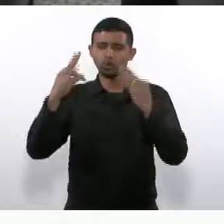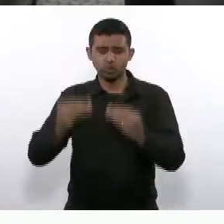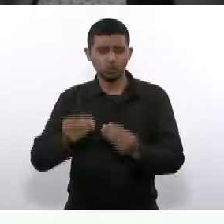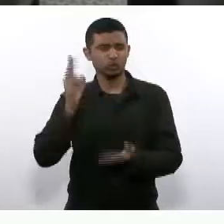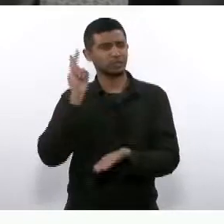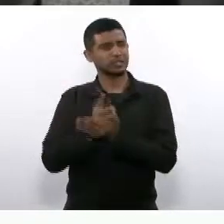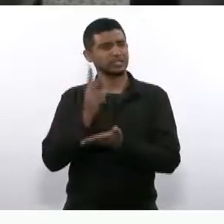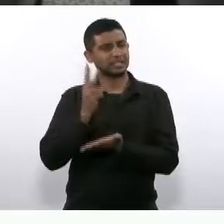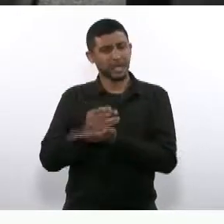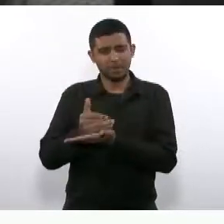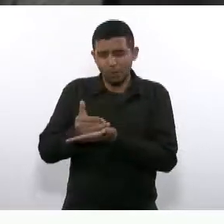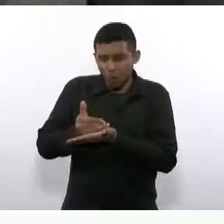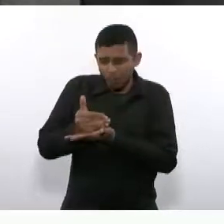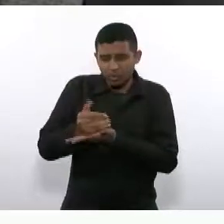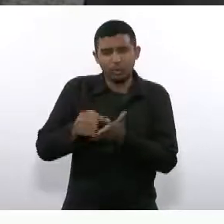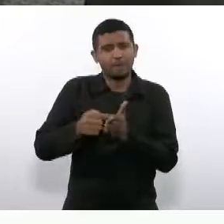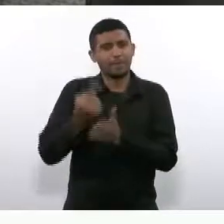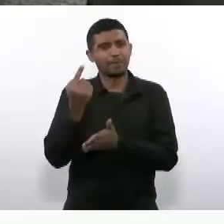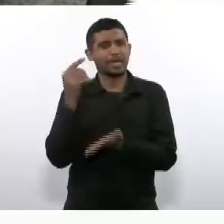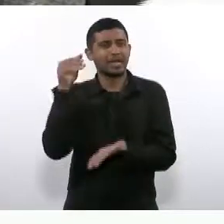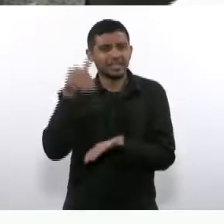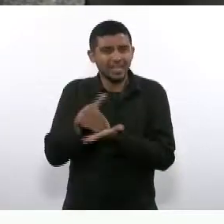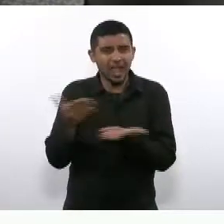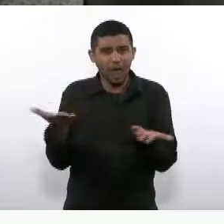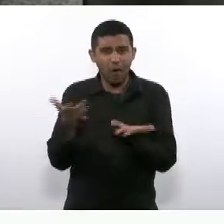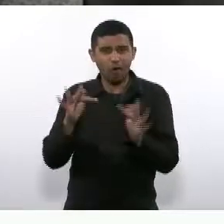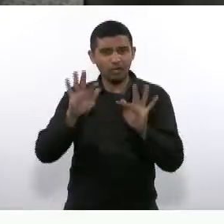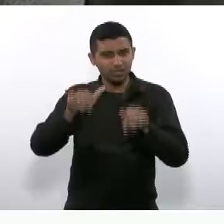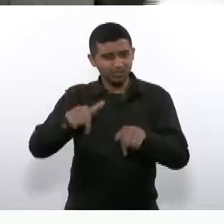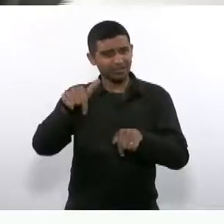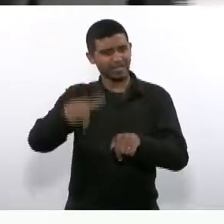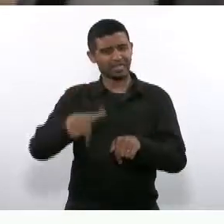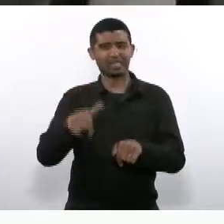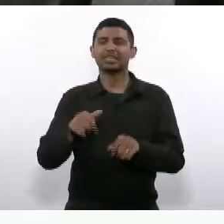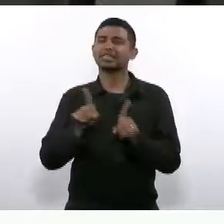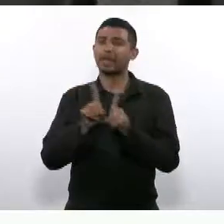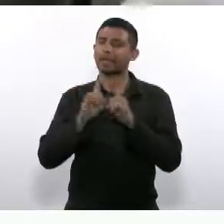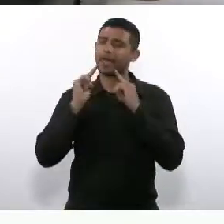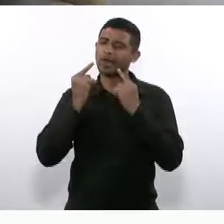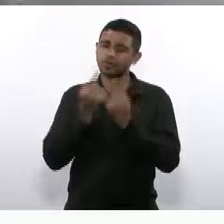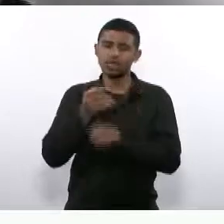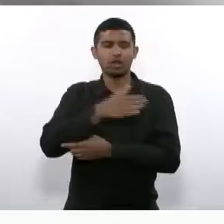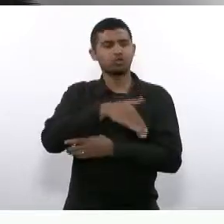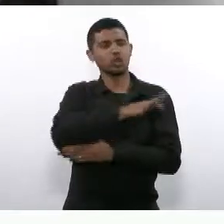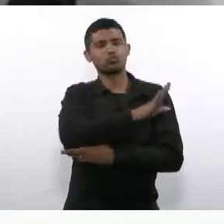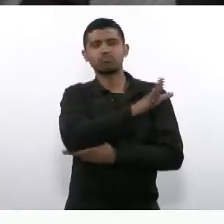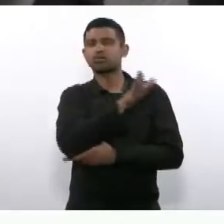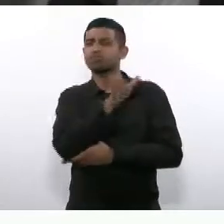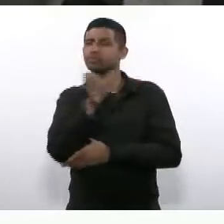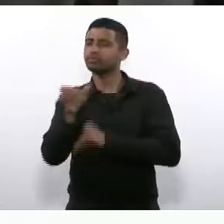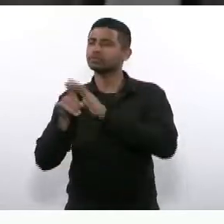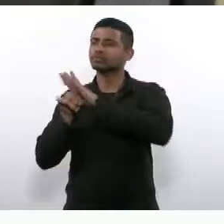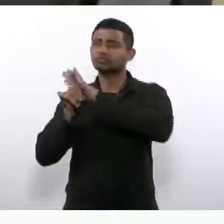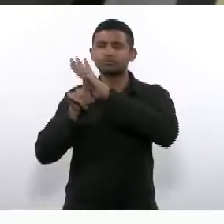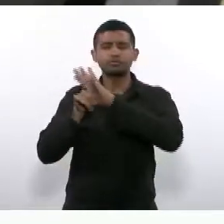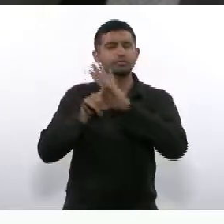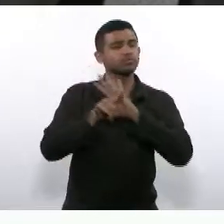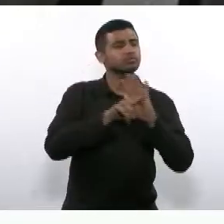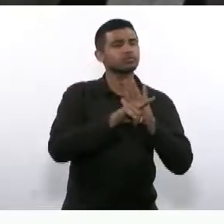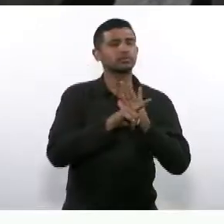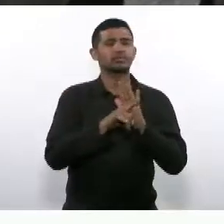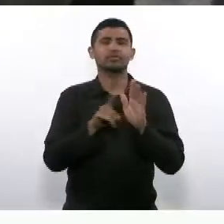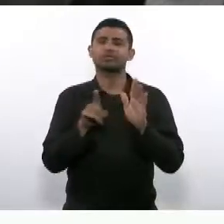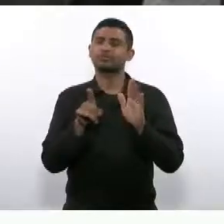as audiências, em todas as reuniões, nas vistorias que fizemos e também dizer que